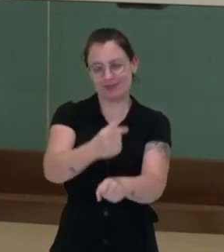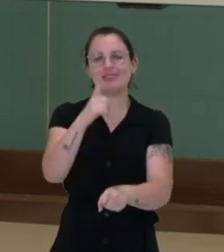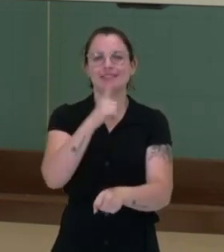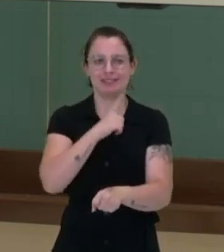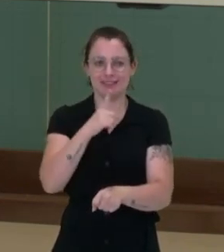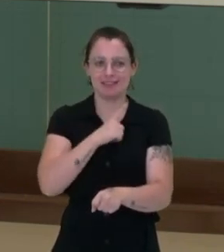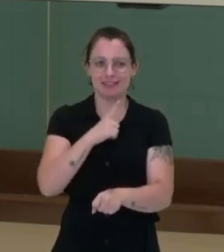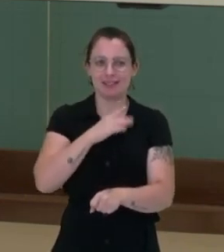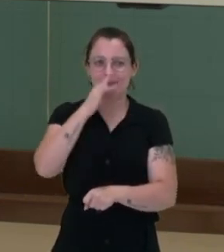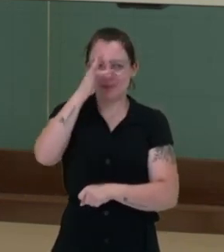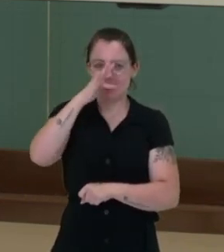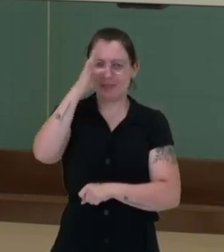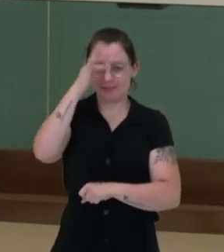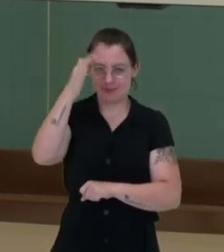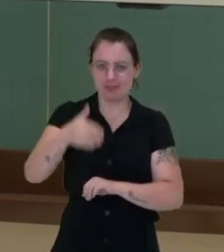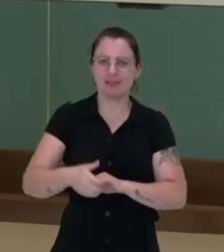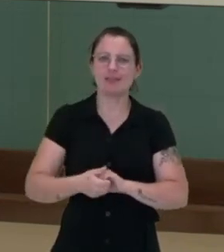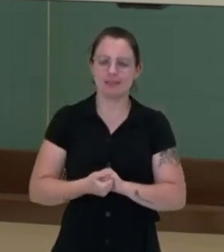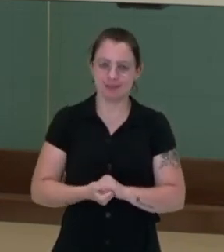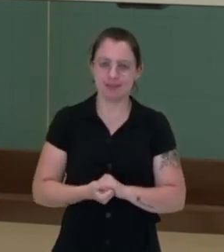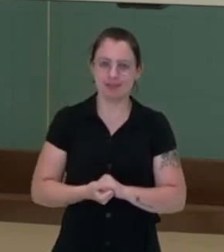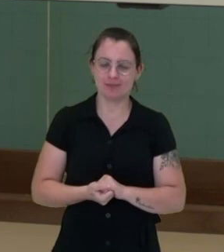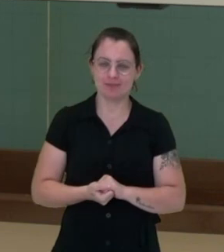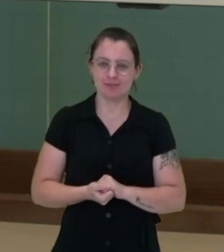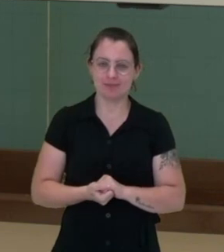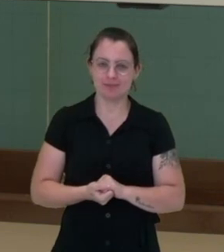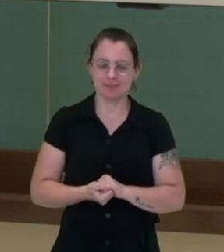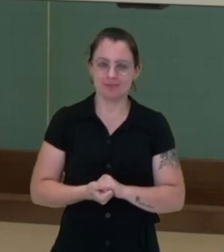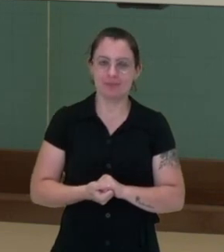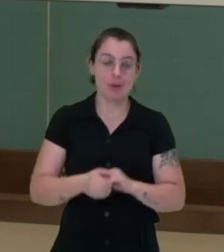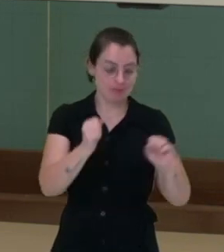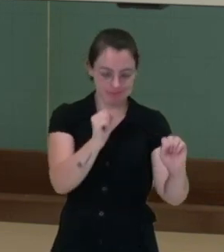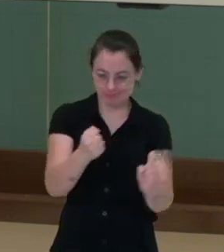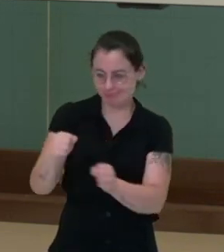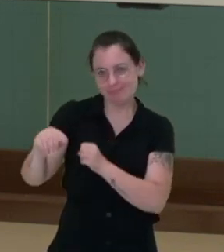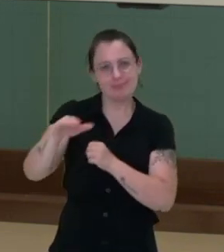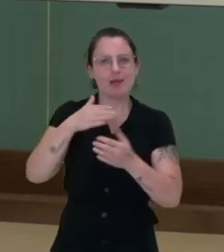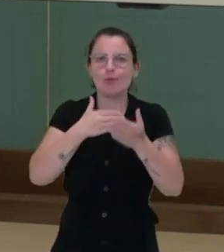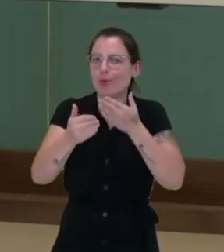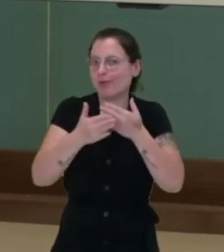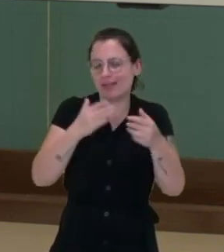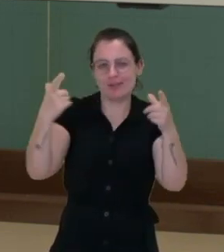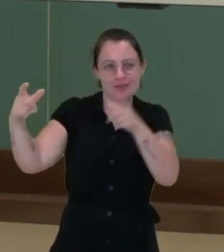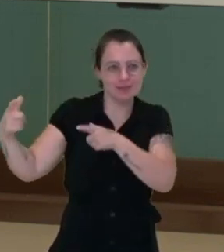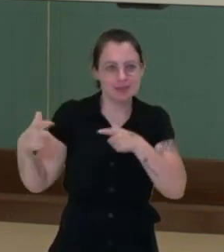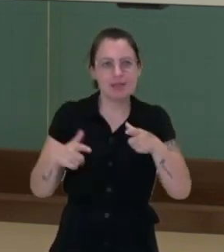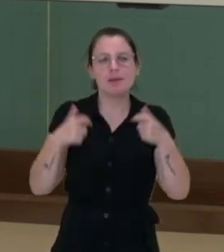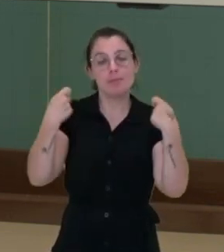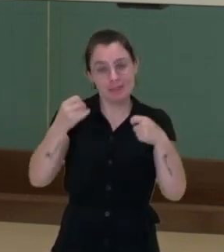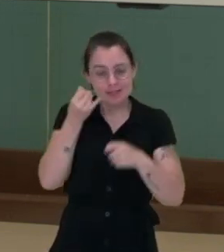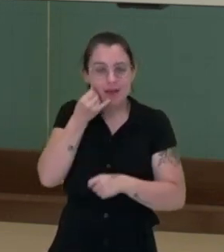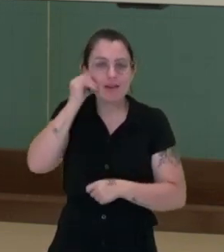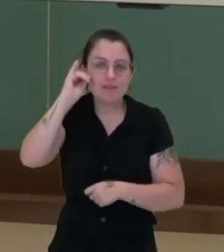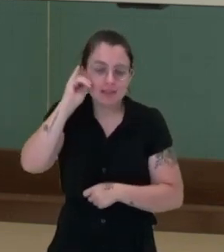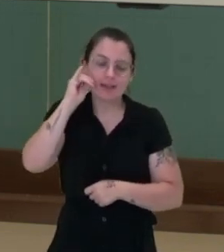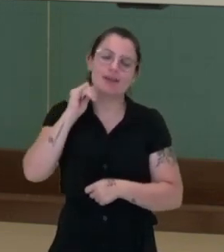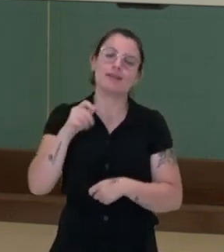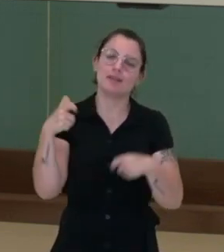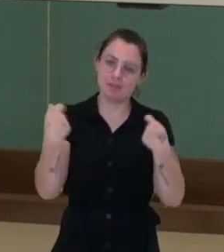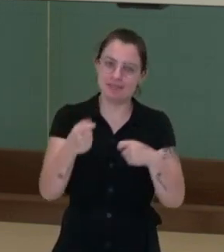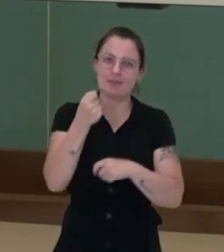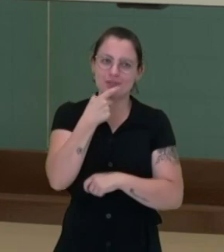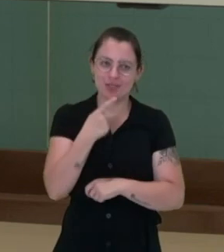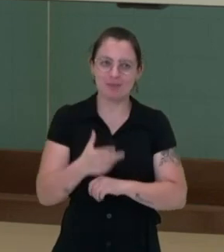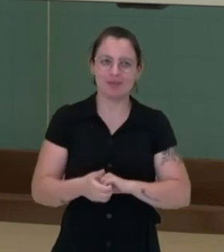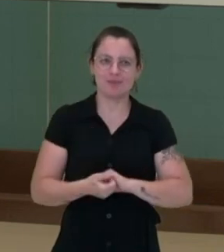pólen. Poeira tem em qualquer local. Então essa pessoa tem que tomar cuidados, evitar isso e tomar os